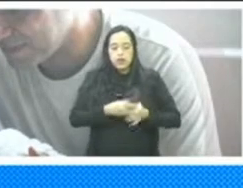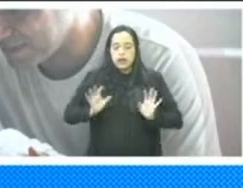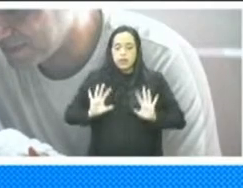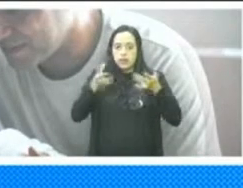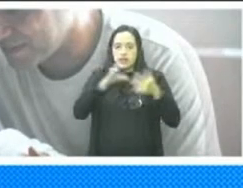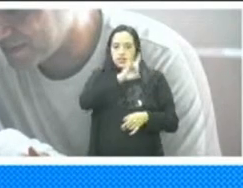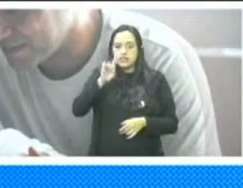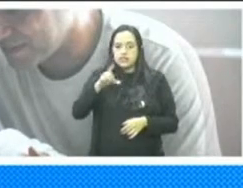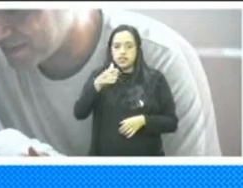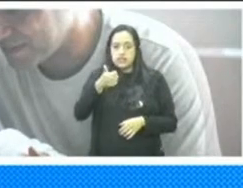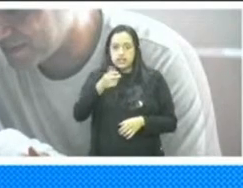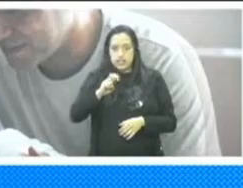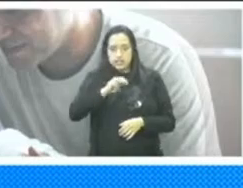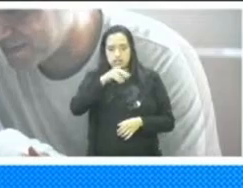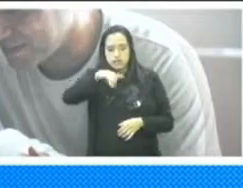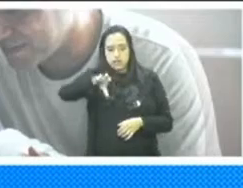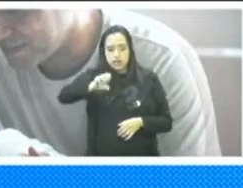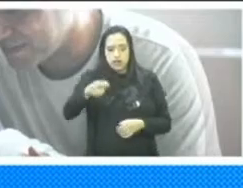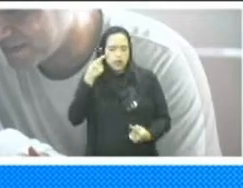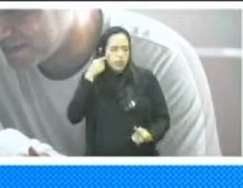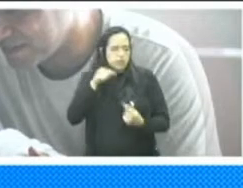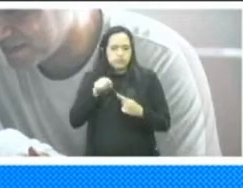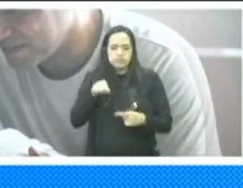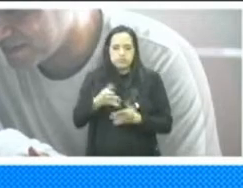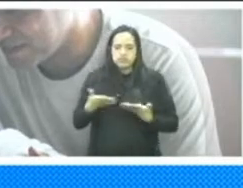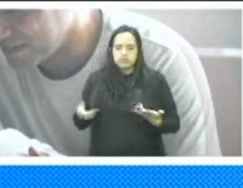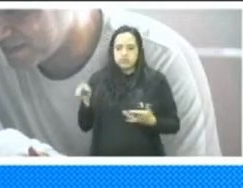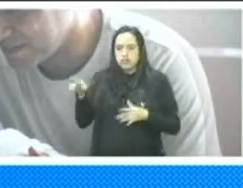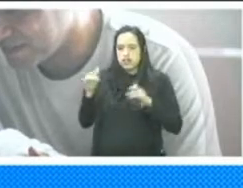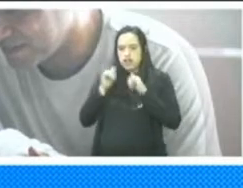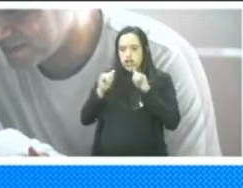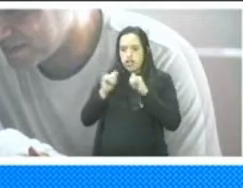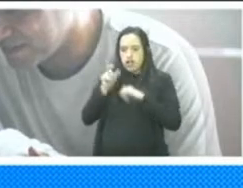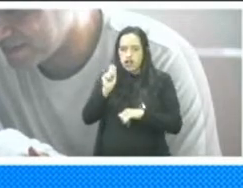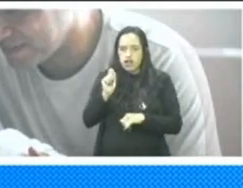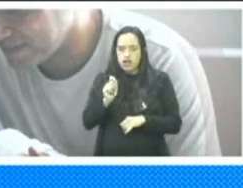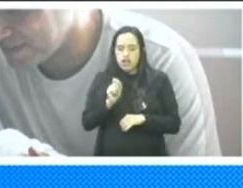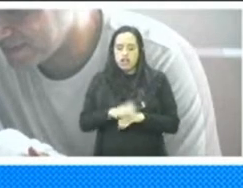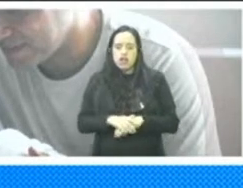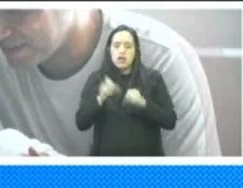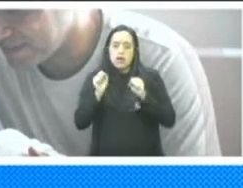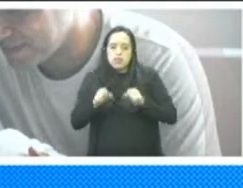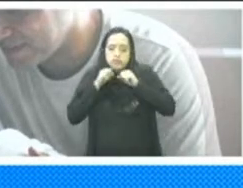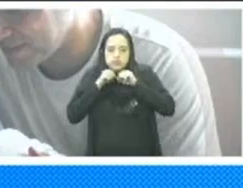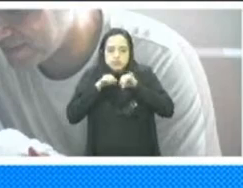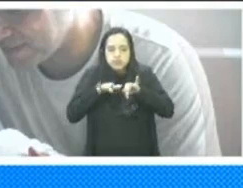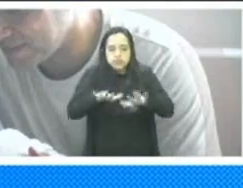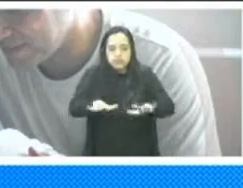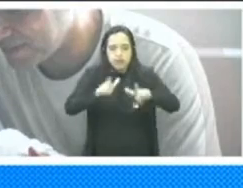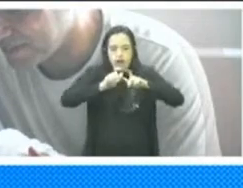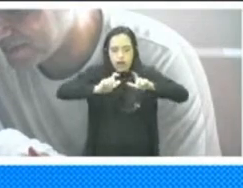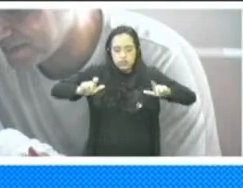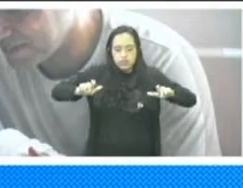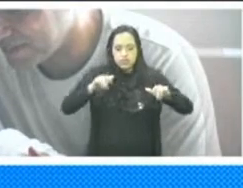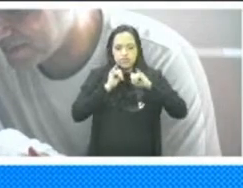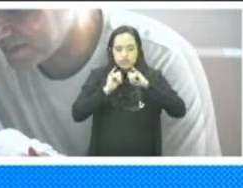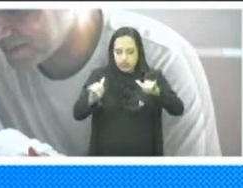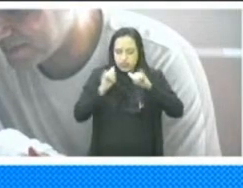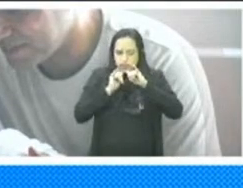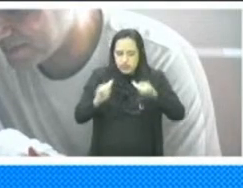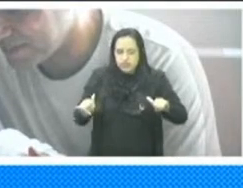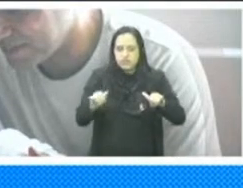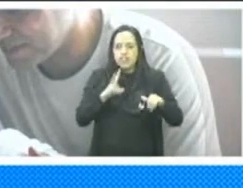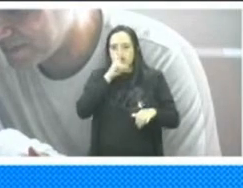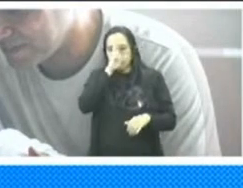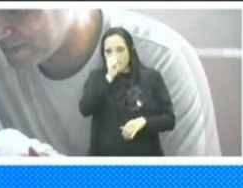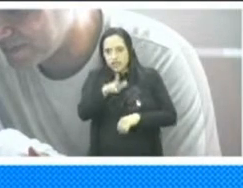o objetivo, né, dessa iniciativa é poder disseminar amplamente, divulgar